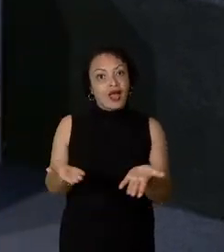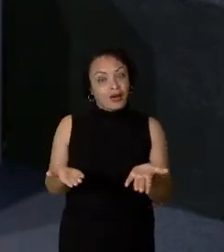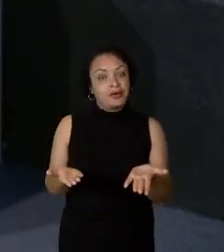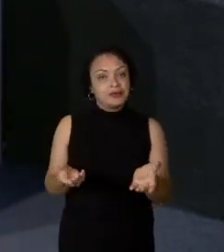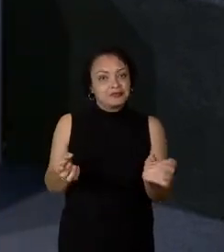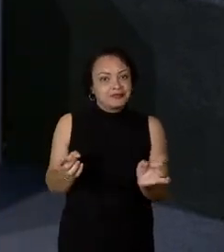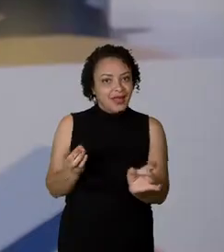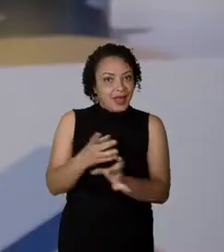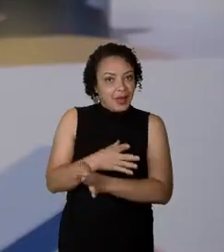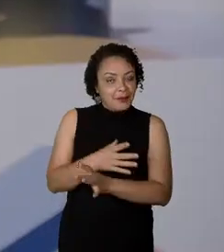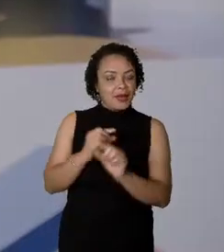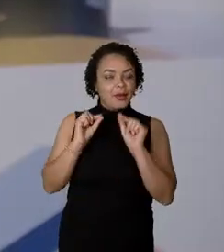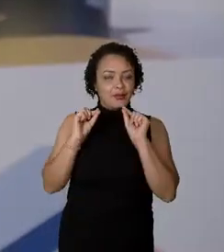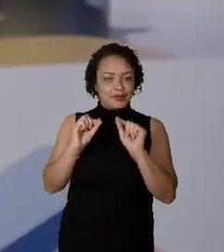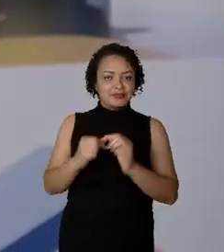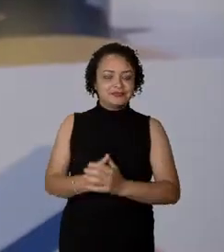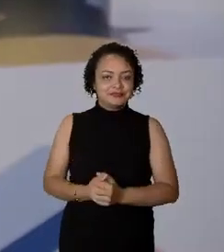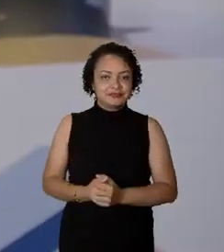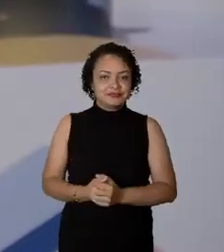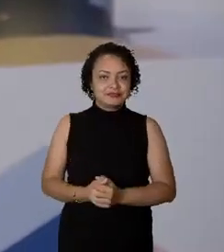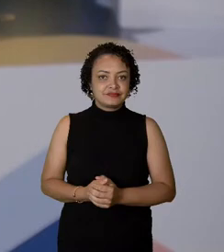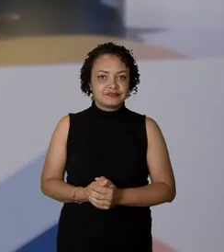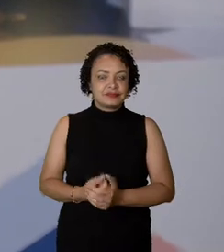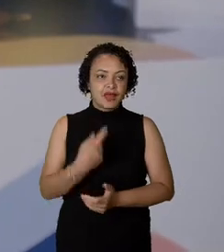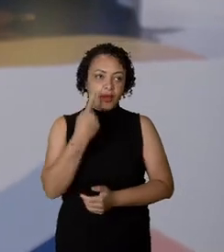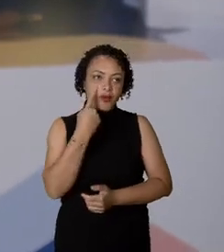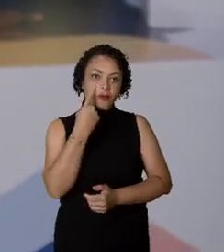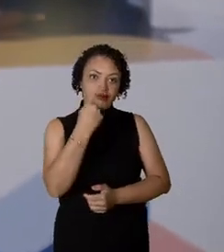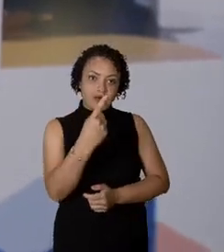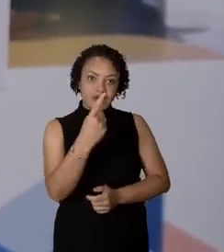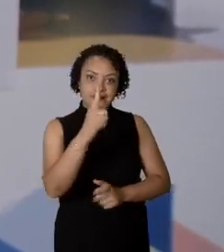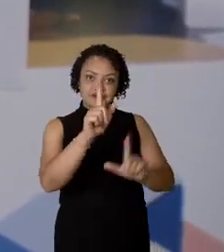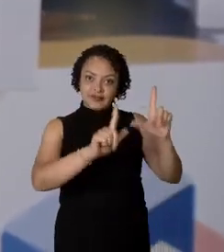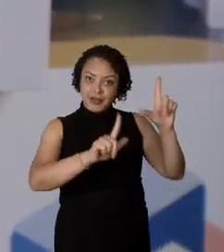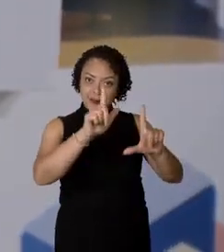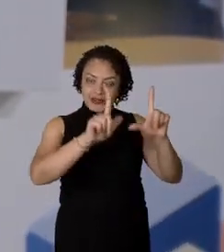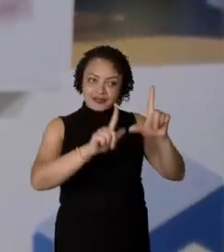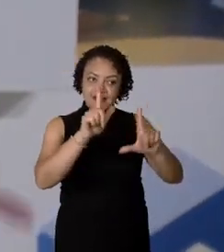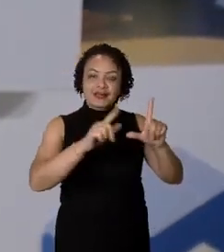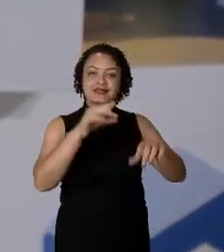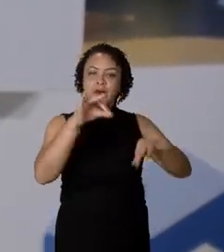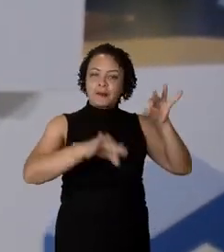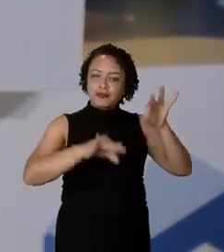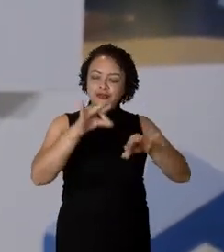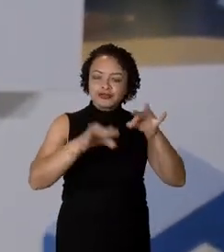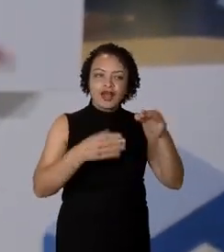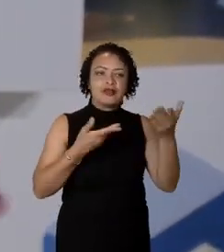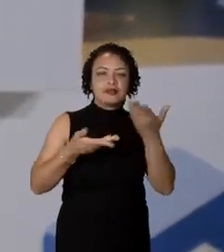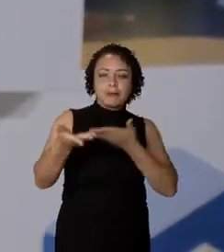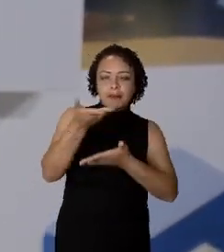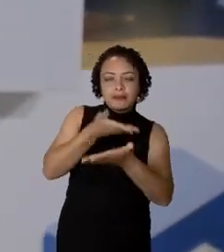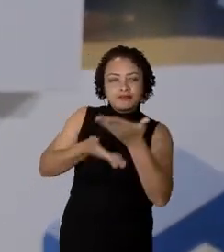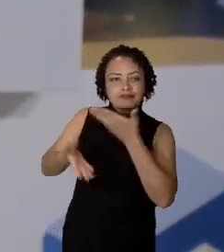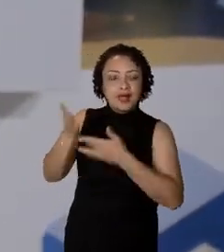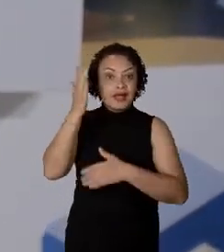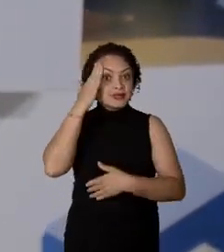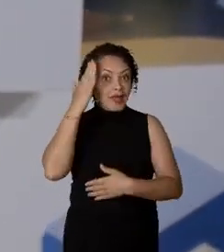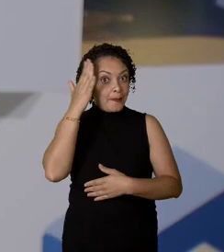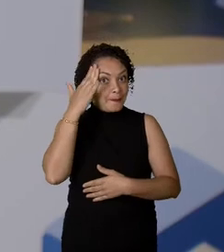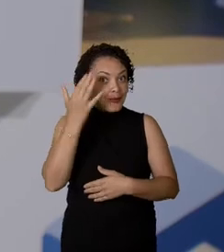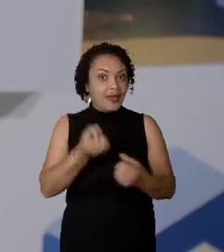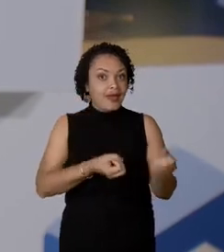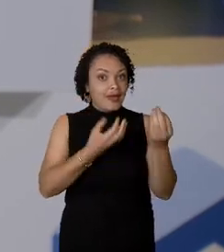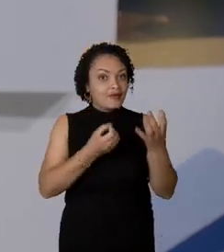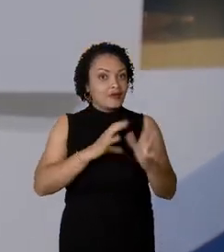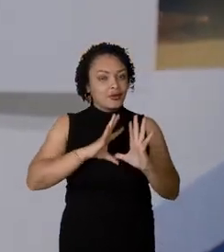do script e dizer, vendo a apresentação dos projetos, né, conversando, sabendo de tudo